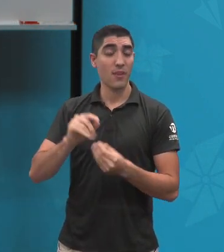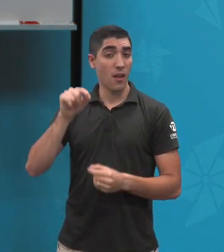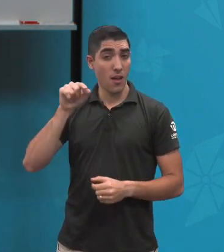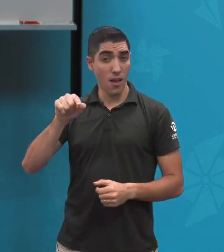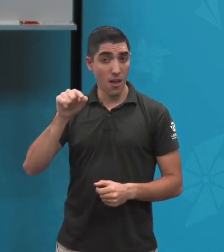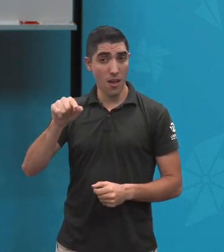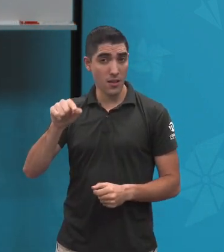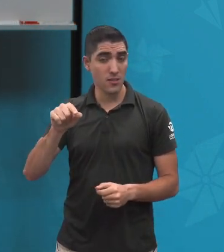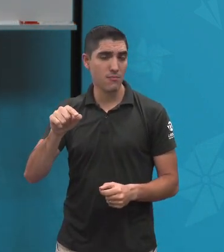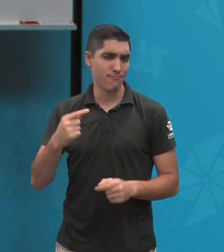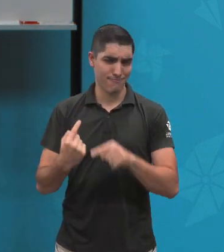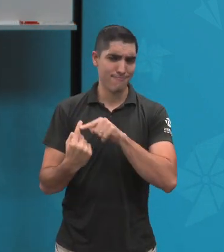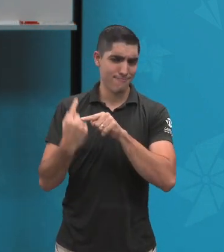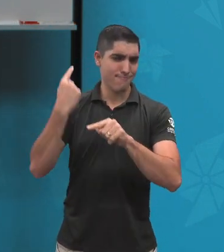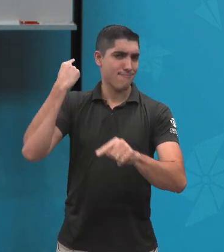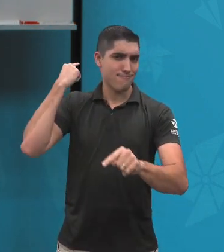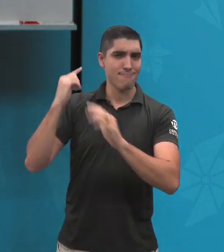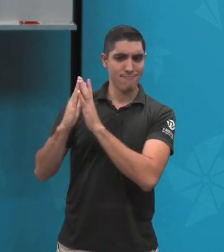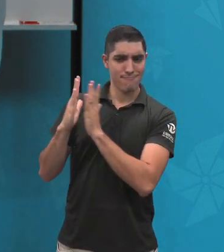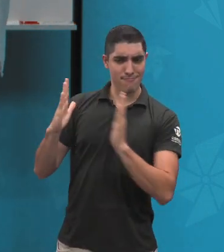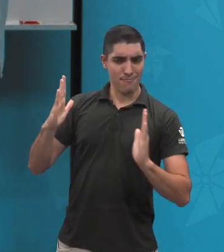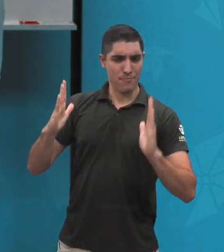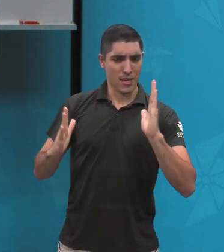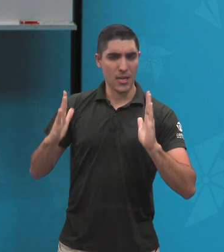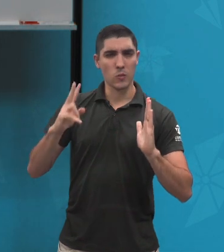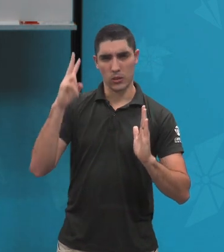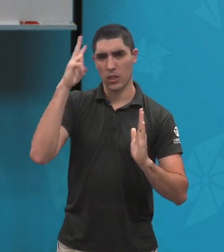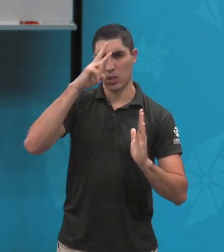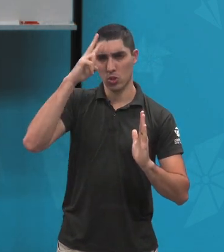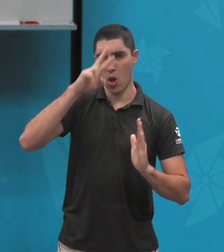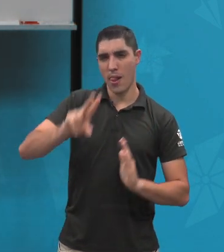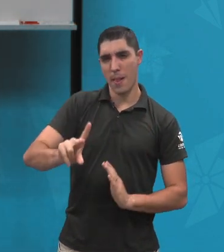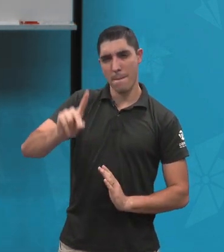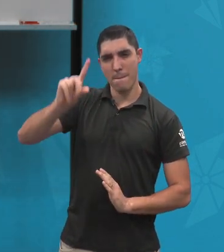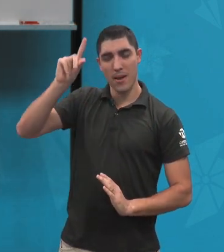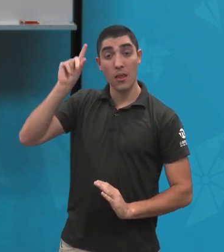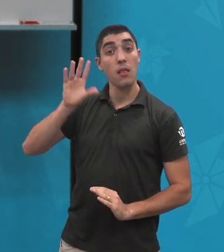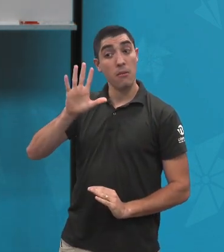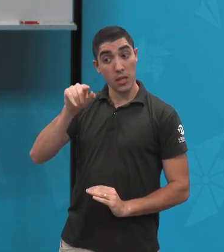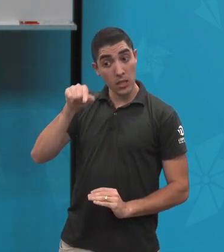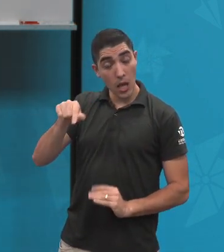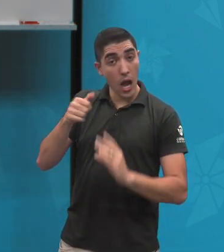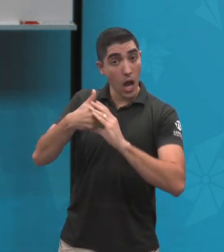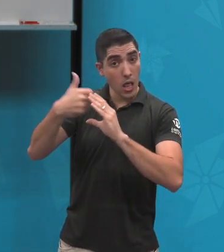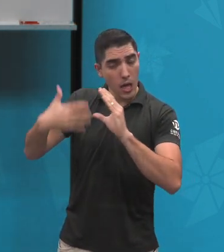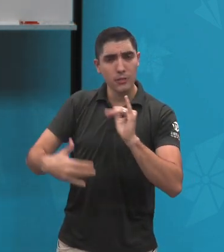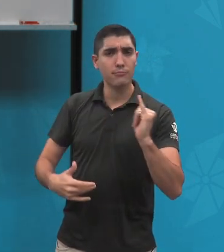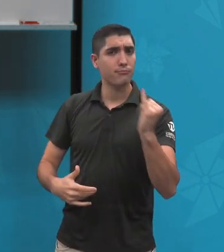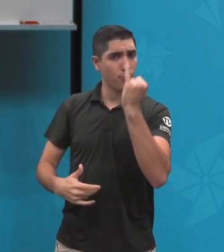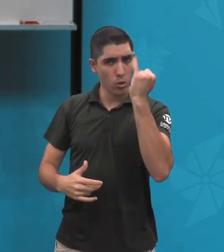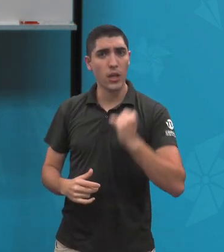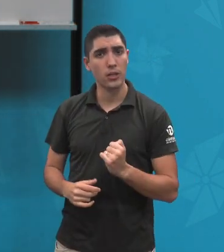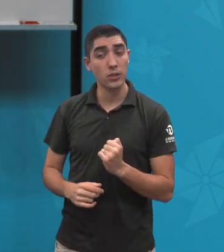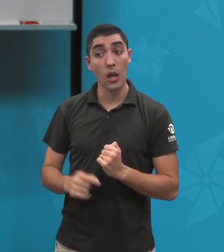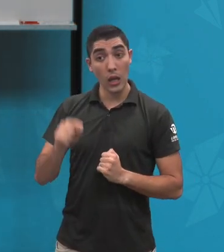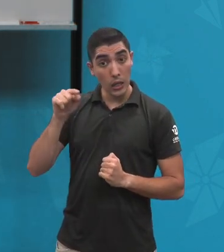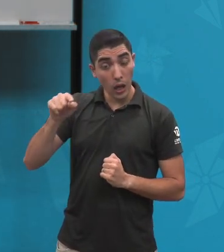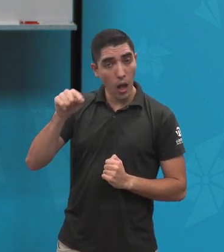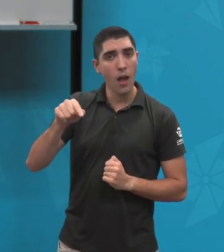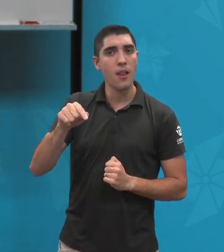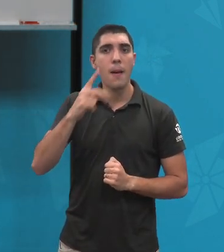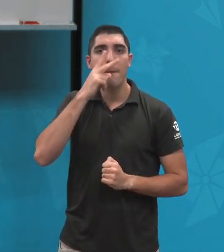diante de uma determinada época histórica que tem algumas características importantes e que acabam meio